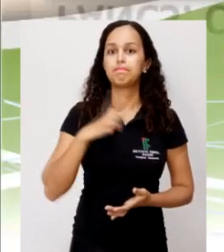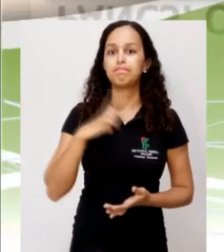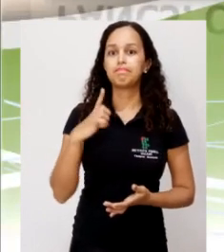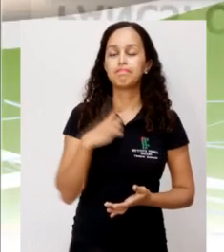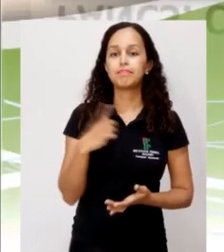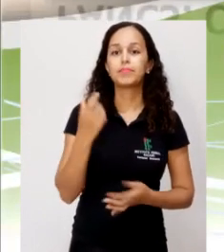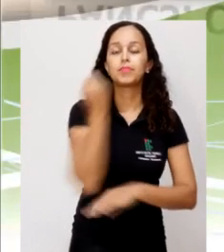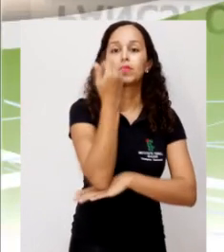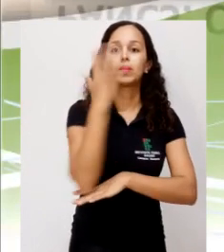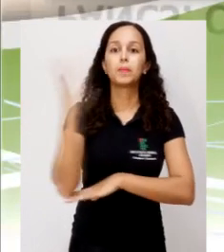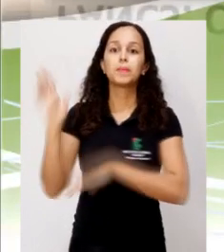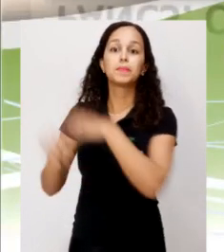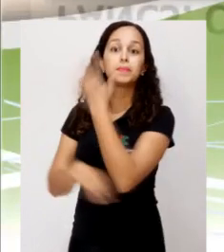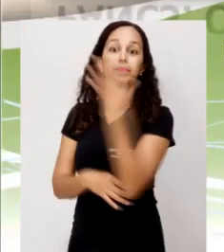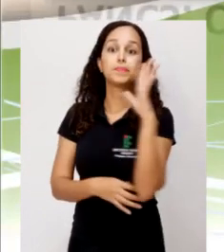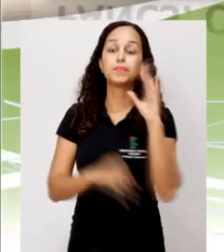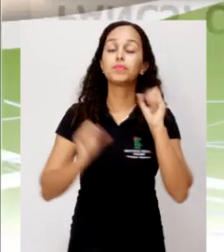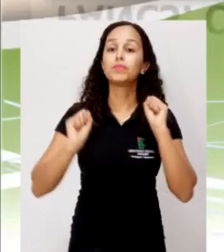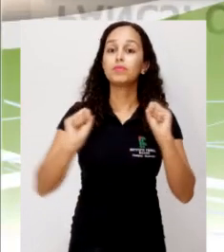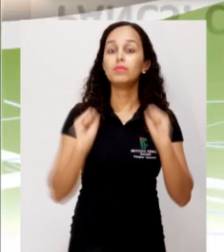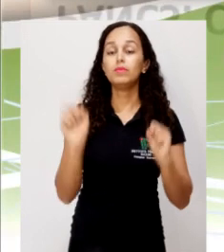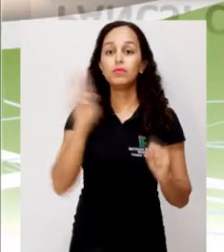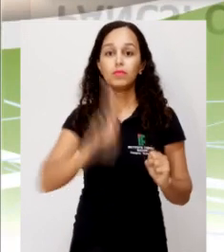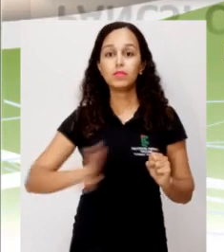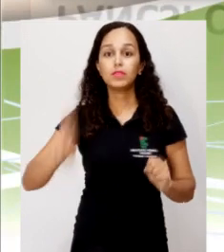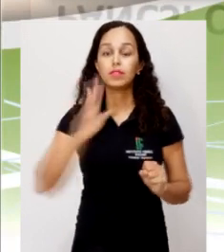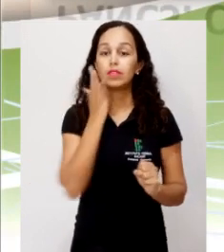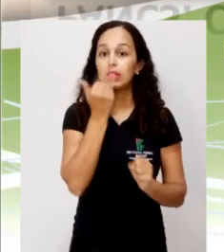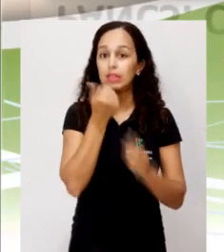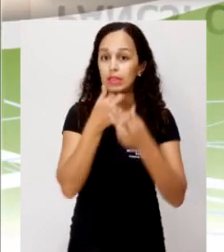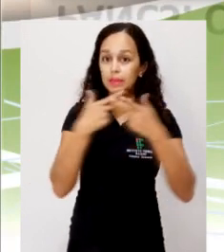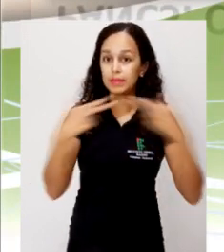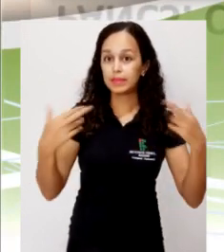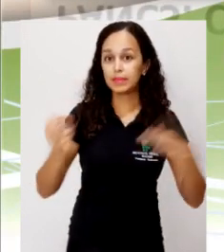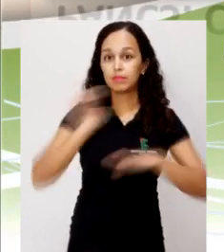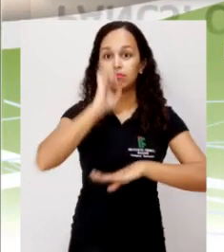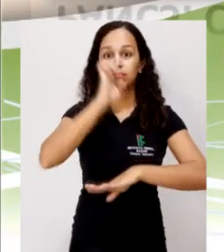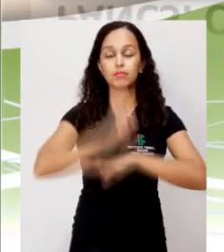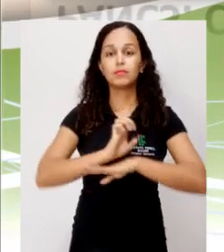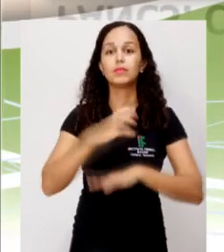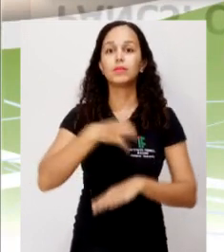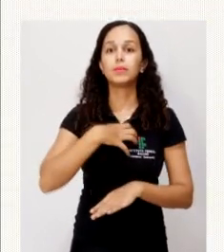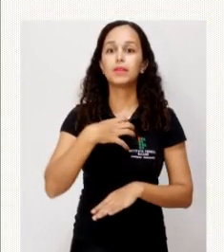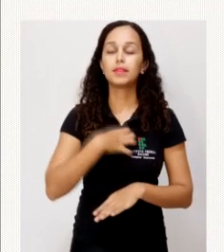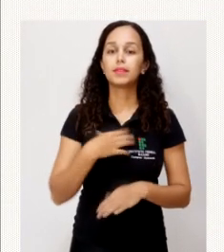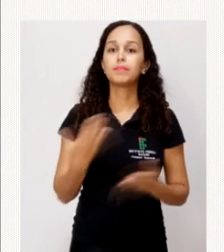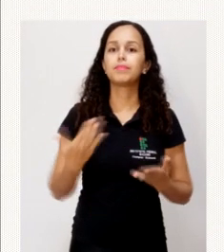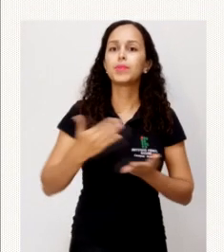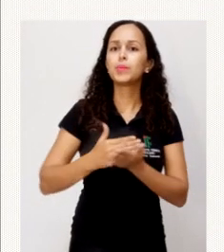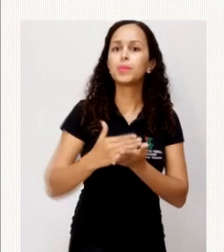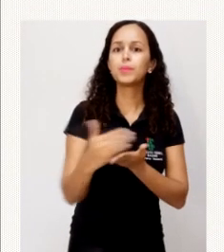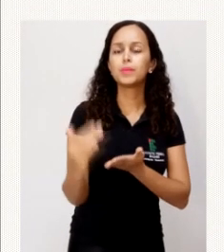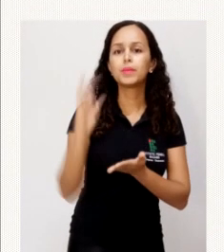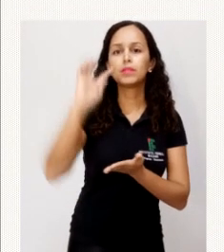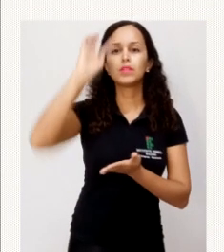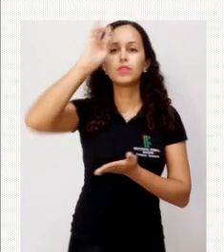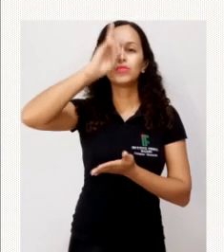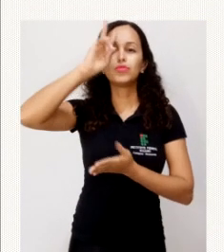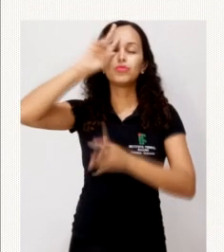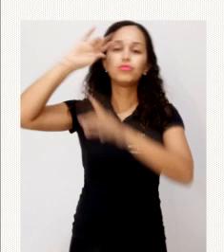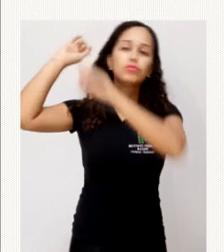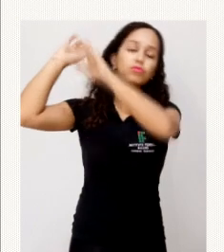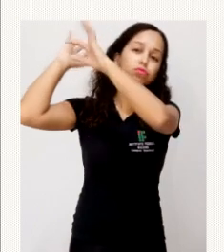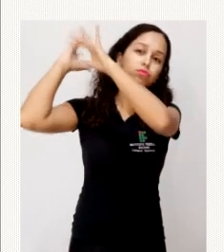nós temos de plantas que podem ser utilizadas na alimentação aqui no estado da Bahia. Então, eu já introduzo com um